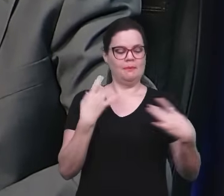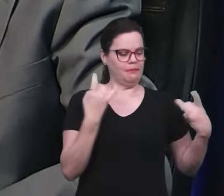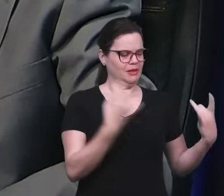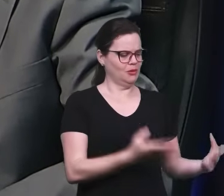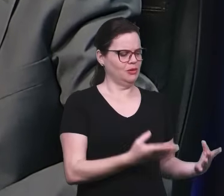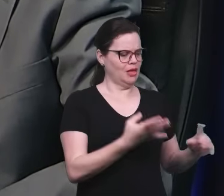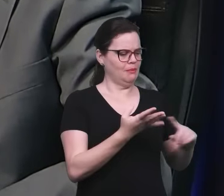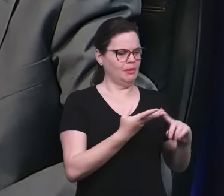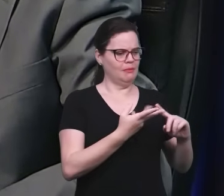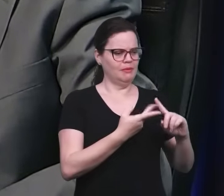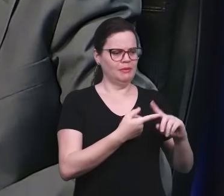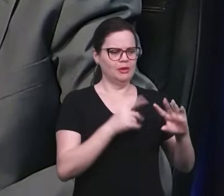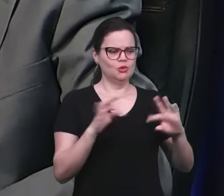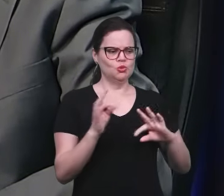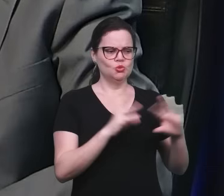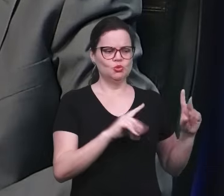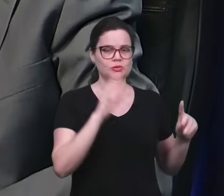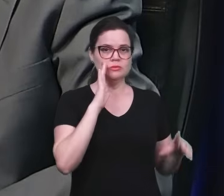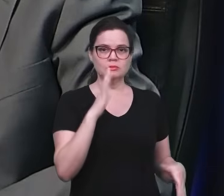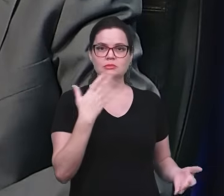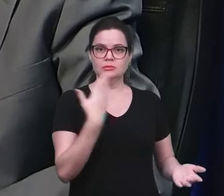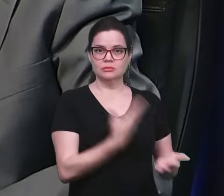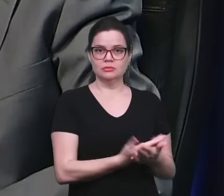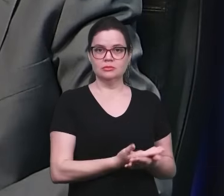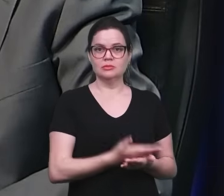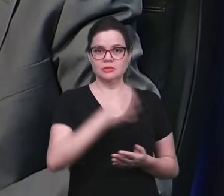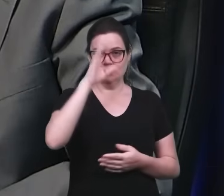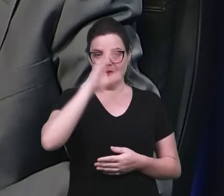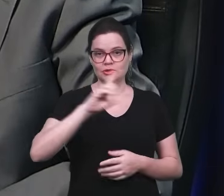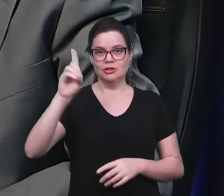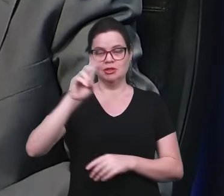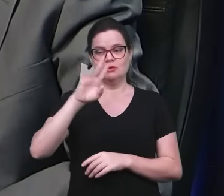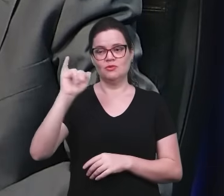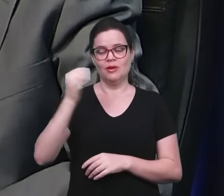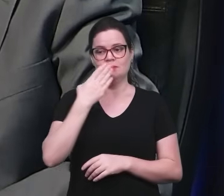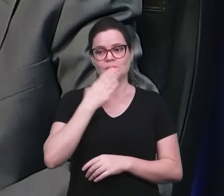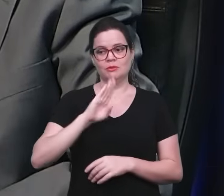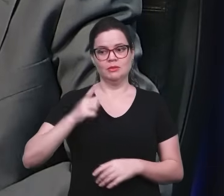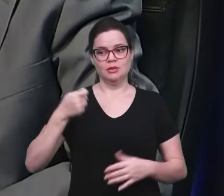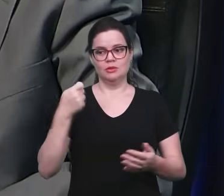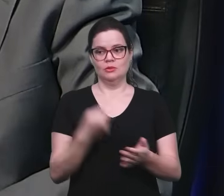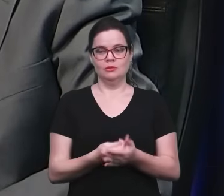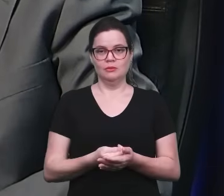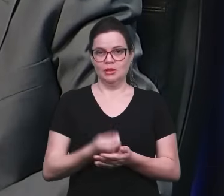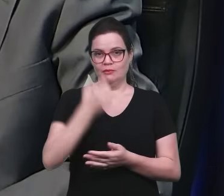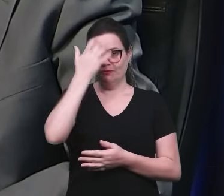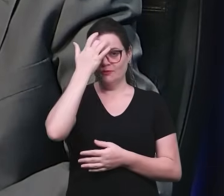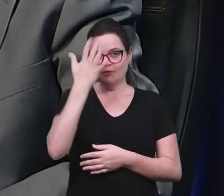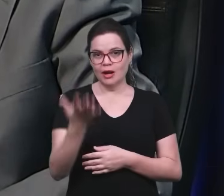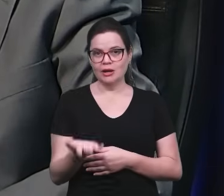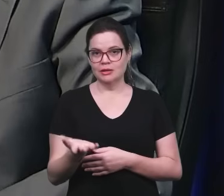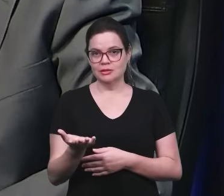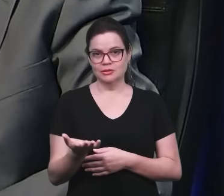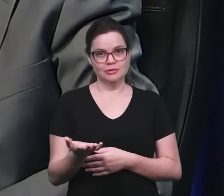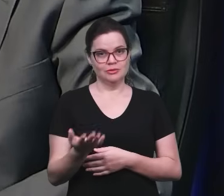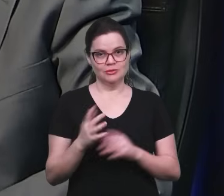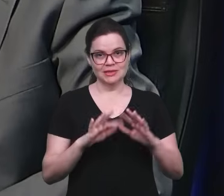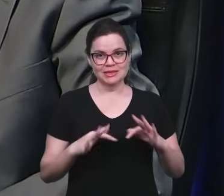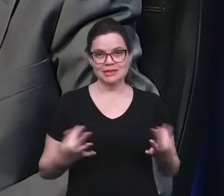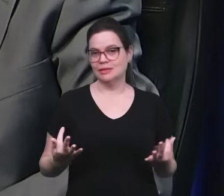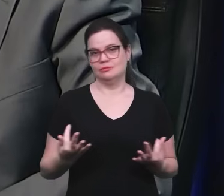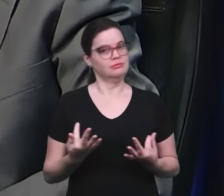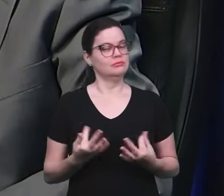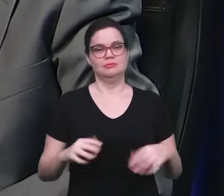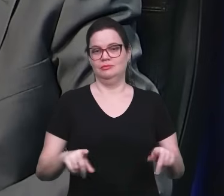tudo para trás e crendo que Deus realmente cumpriria a sua promessa, também não é uma coisa tão